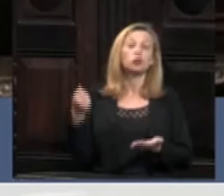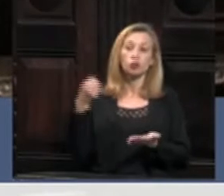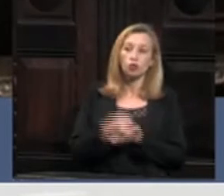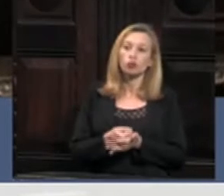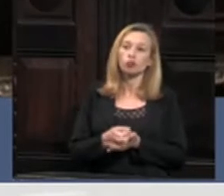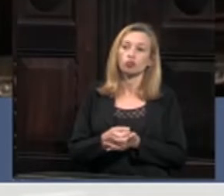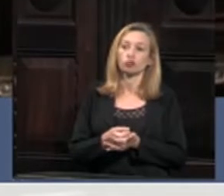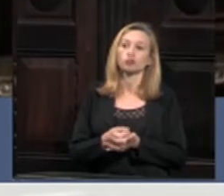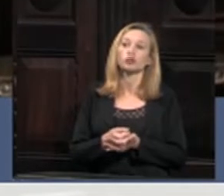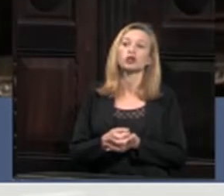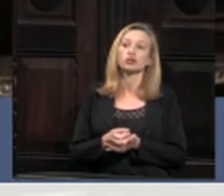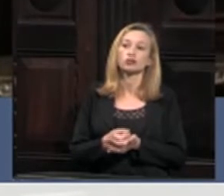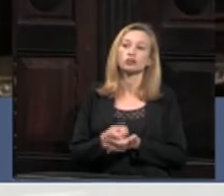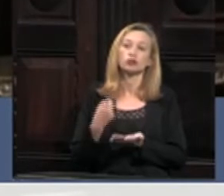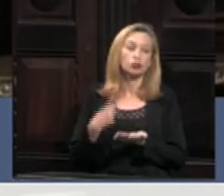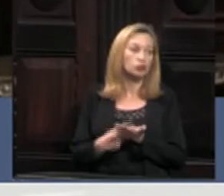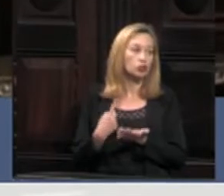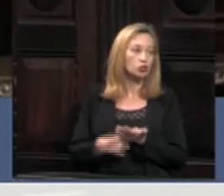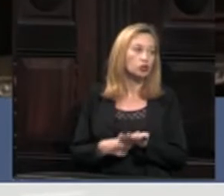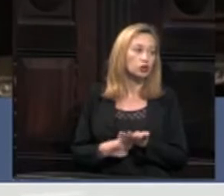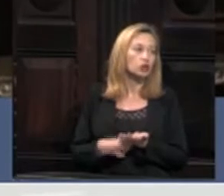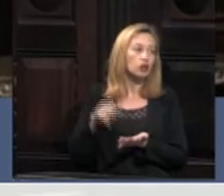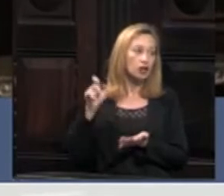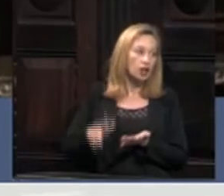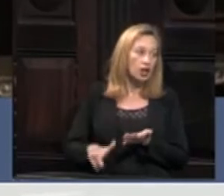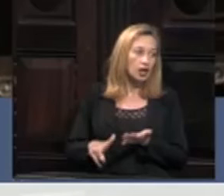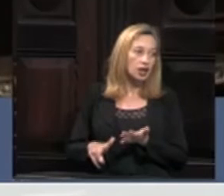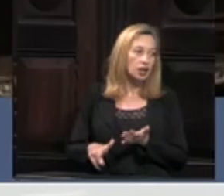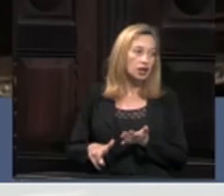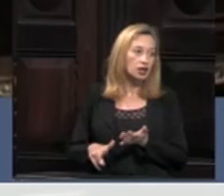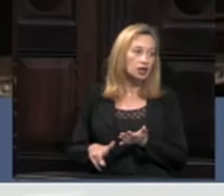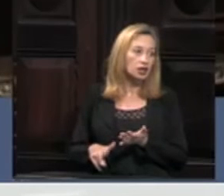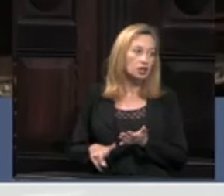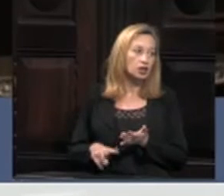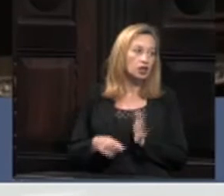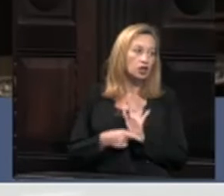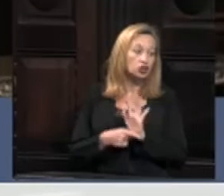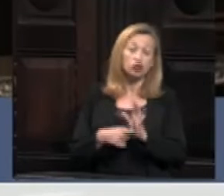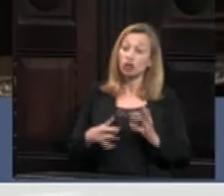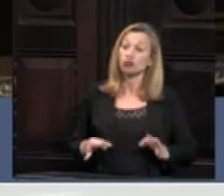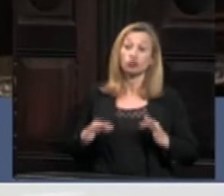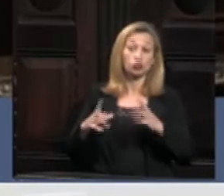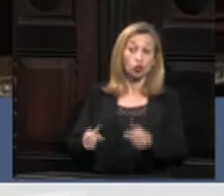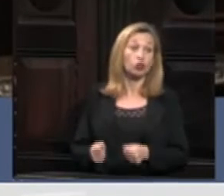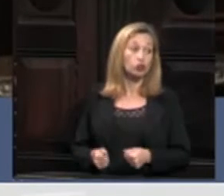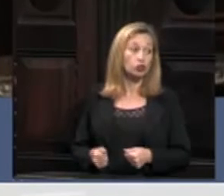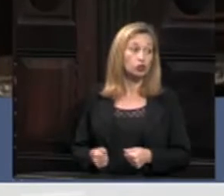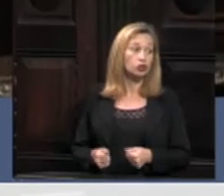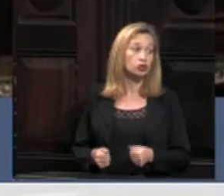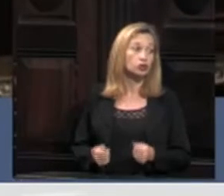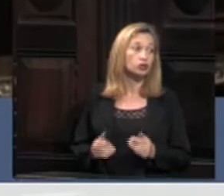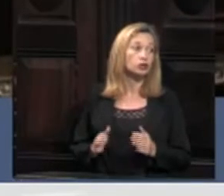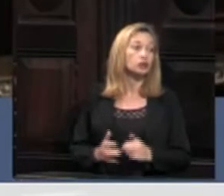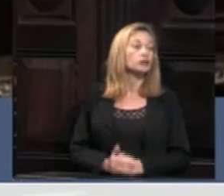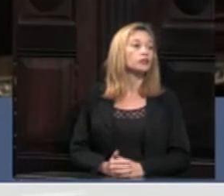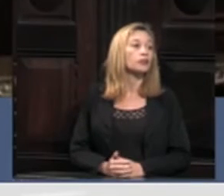compromisso, é construir todos os mecanismos de proteção. Cabe ao governo